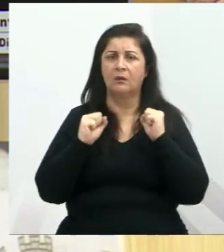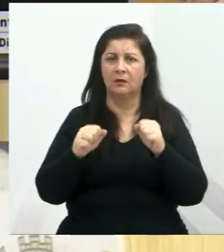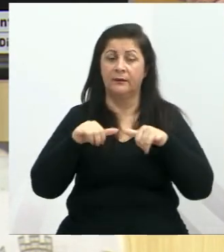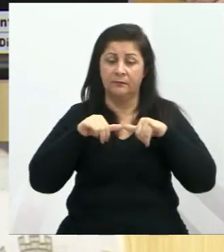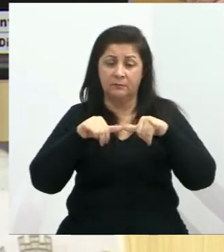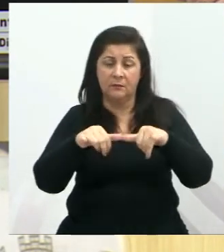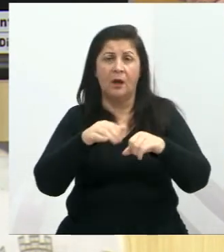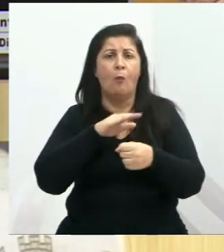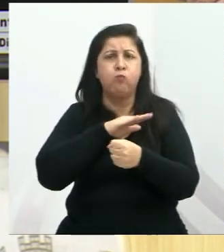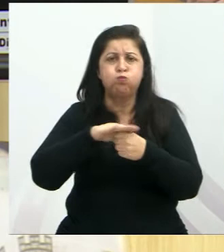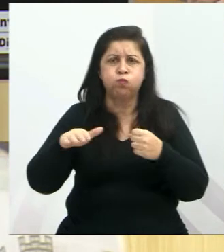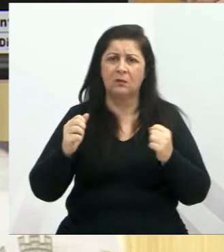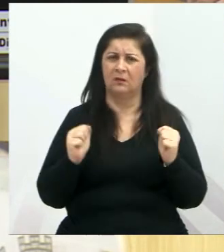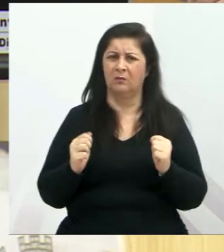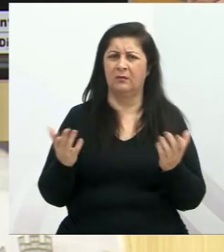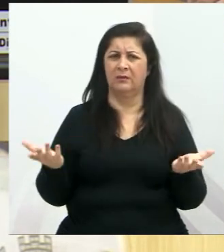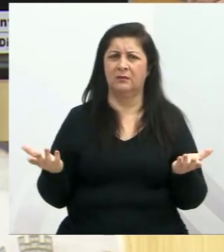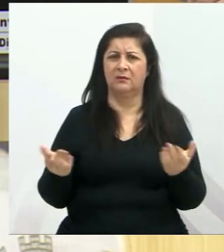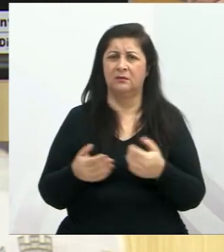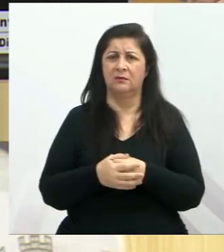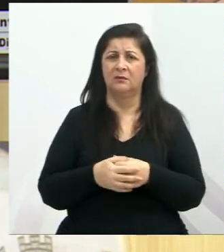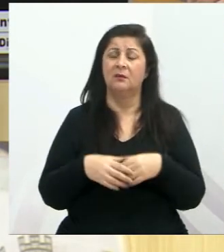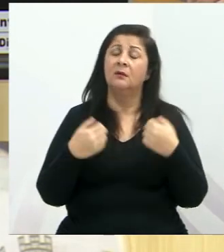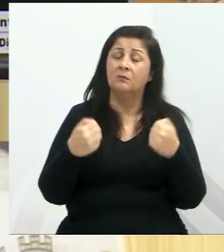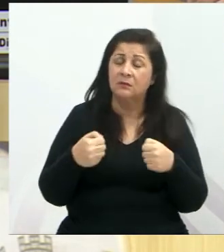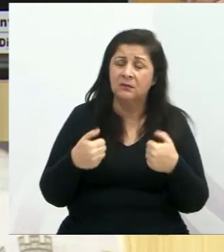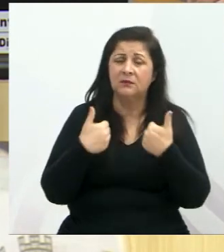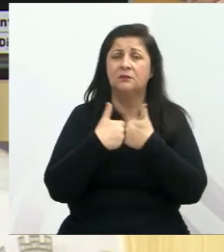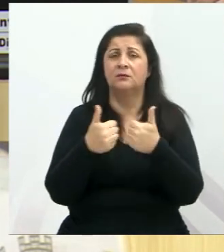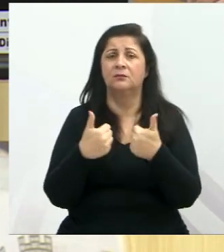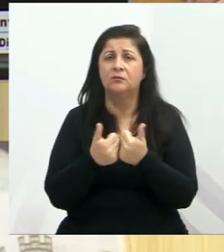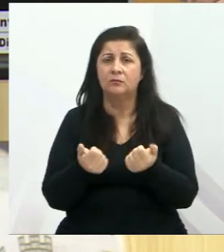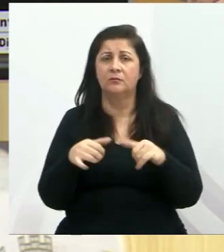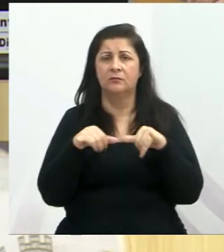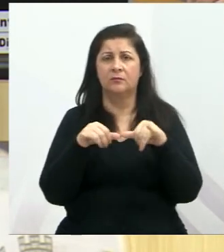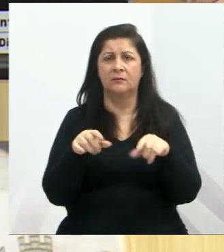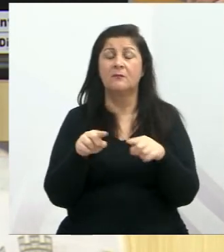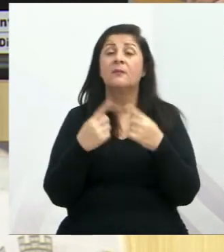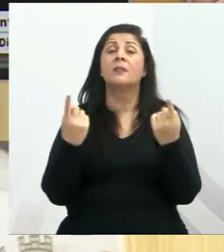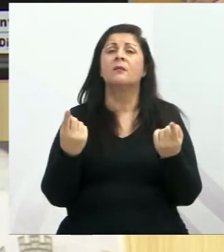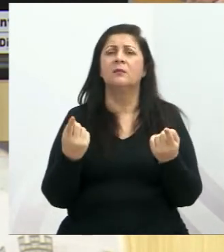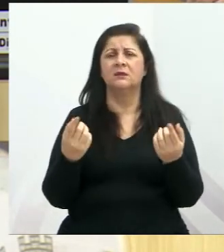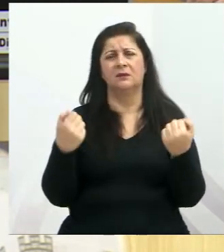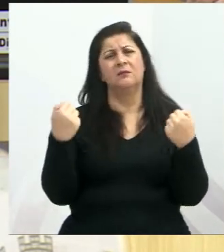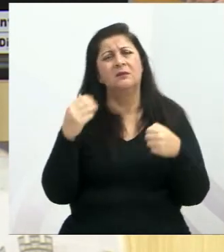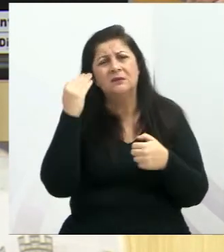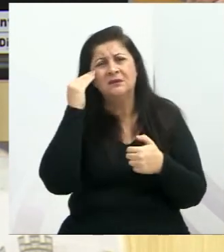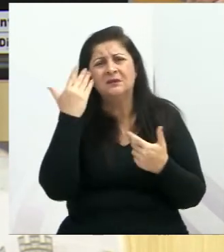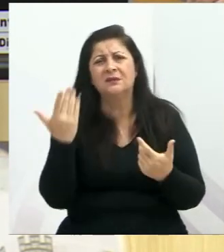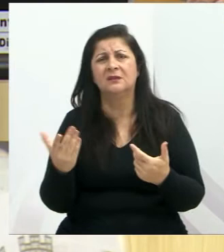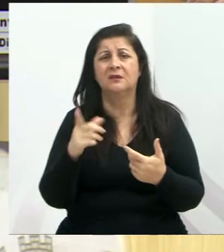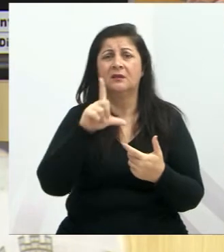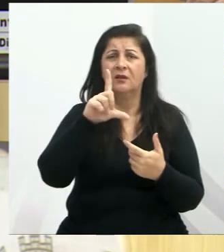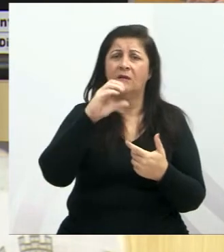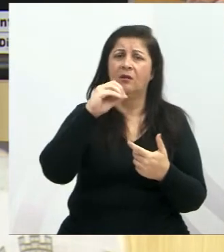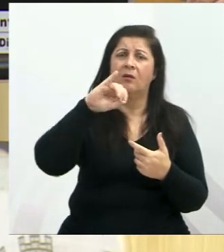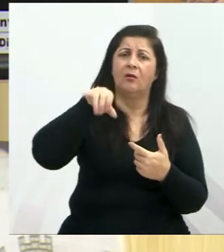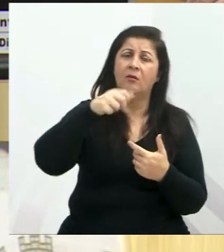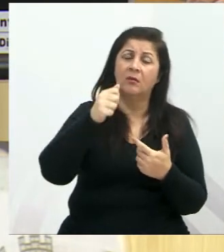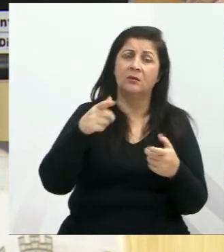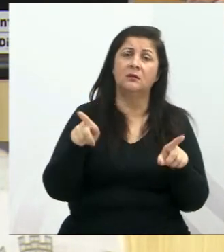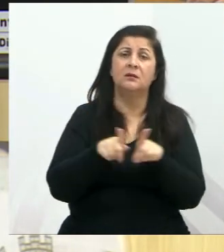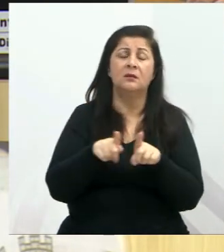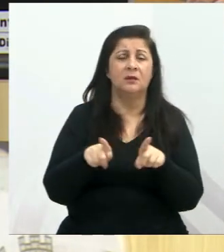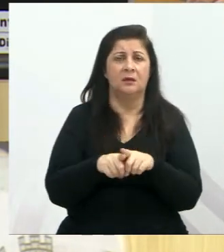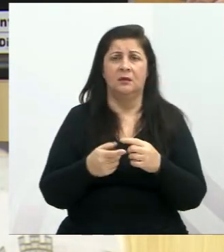lotado, tudo bem que temos que usar o mercado, tem que usar o ônibus, mas tinha que ter um bom senso aí para que os comerciantes não